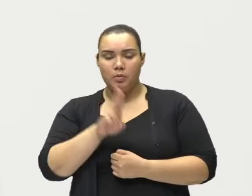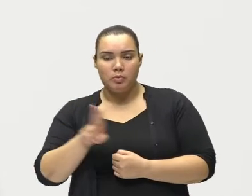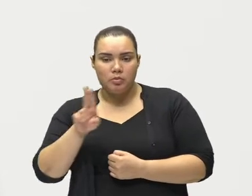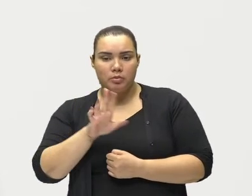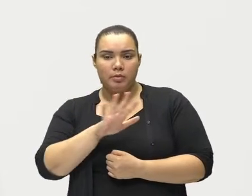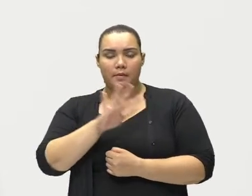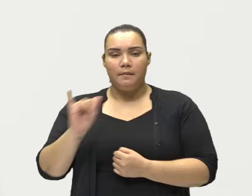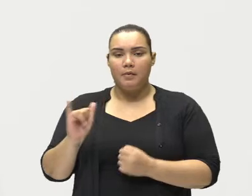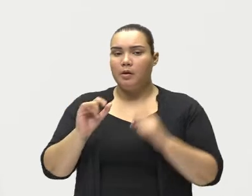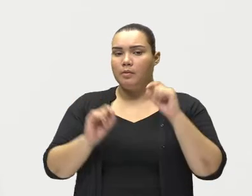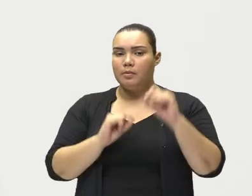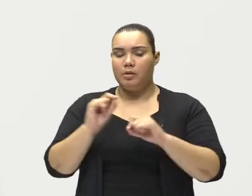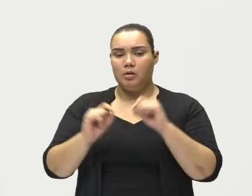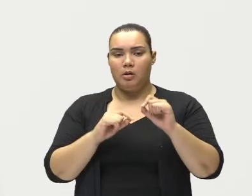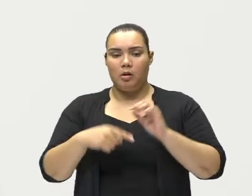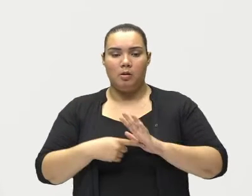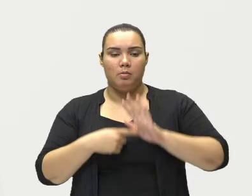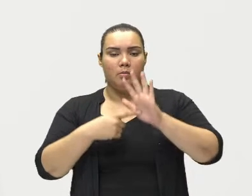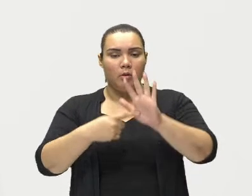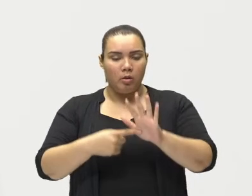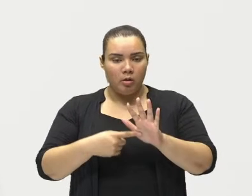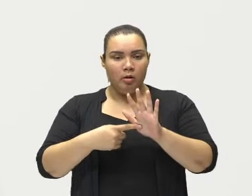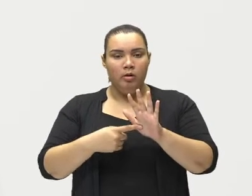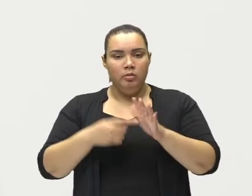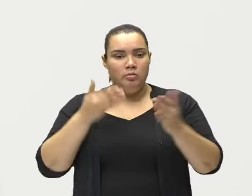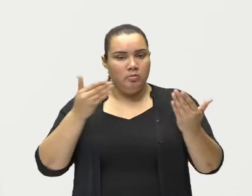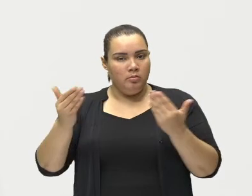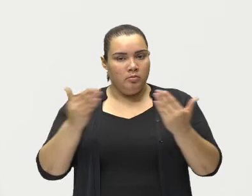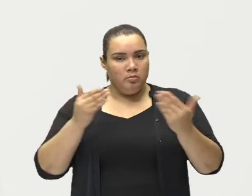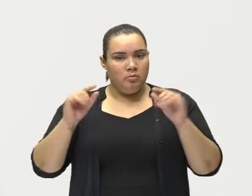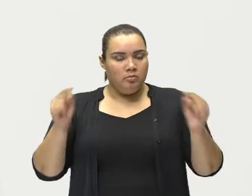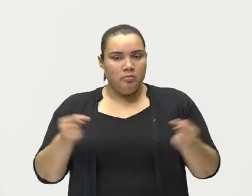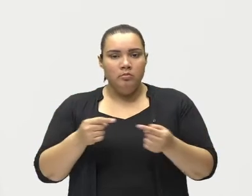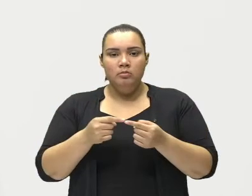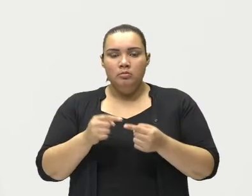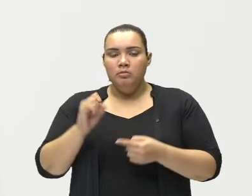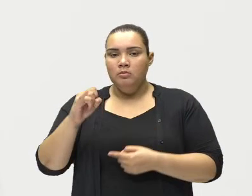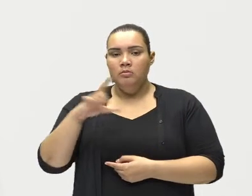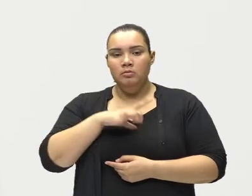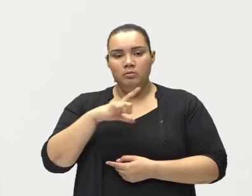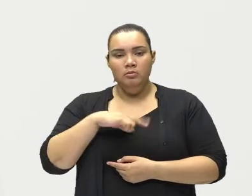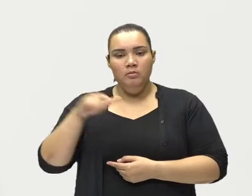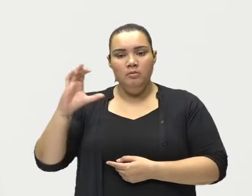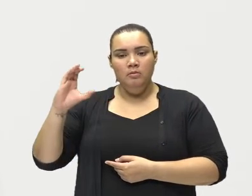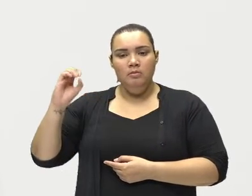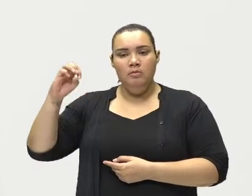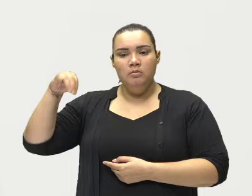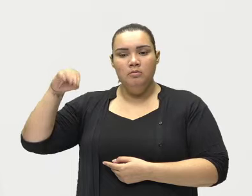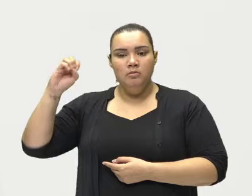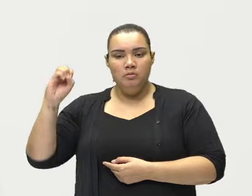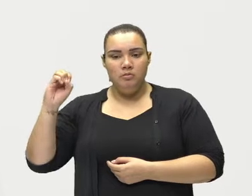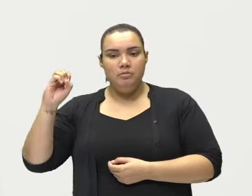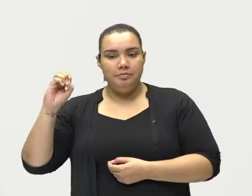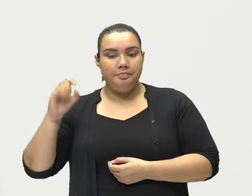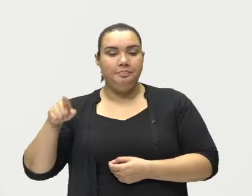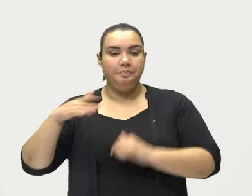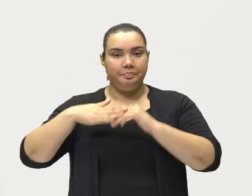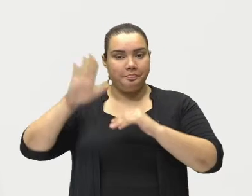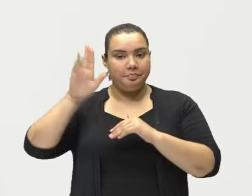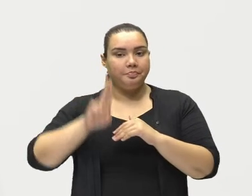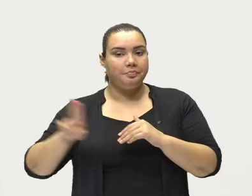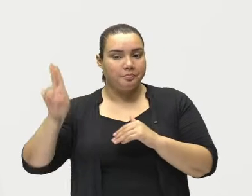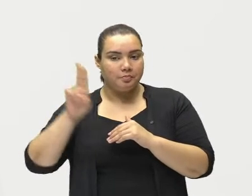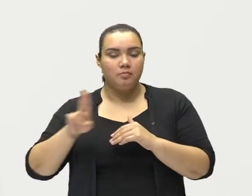vai trazer o valor de comparação? Sim, tem esse como, que é o mais utilizado, né?